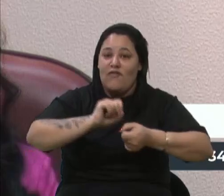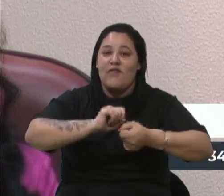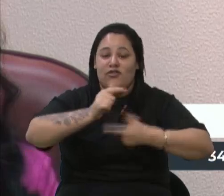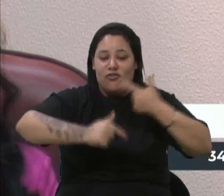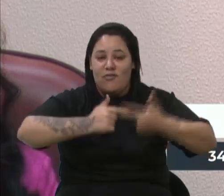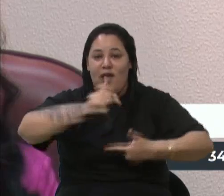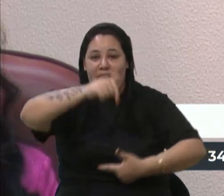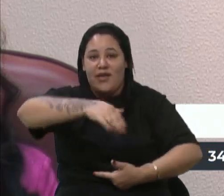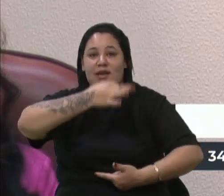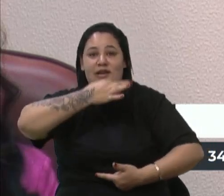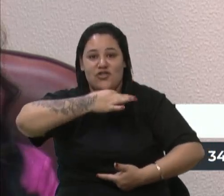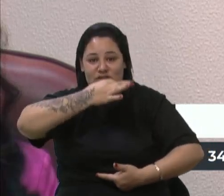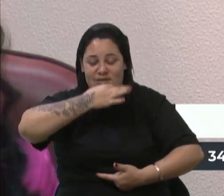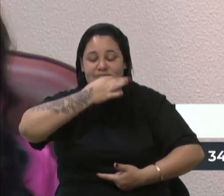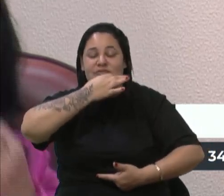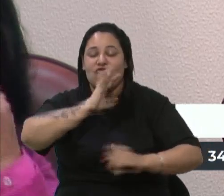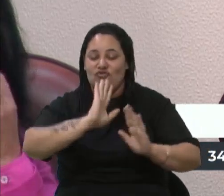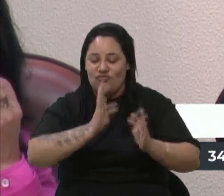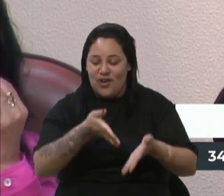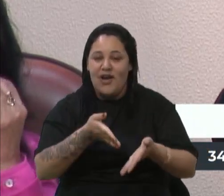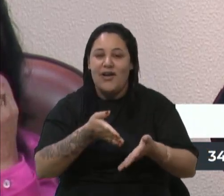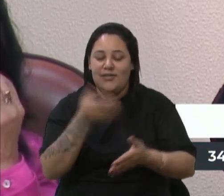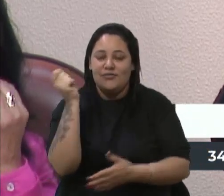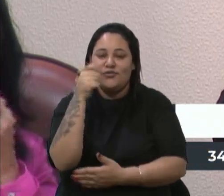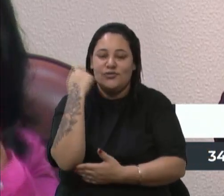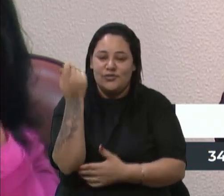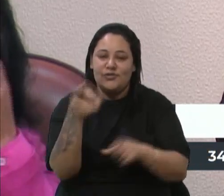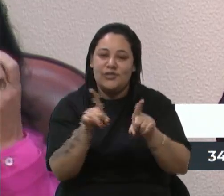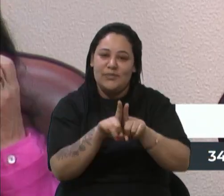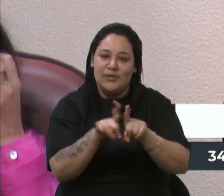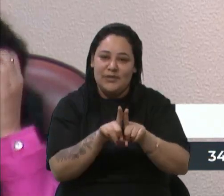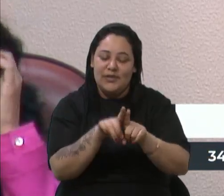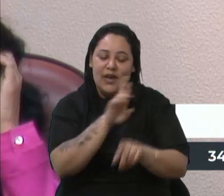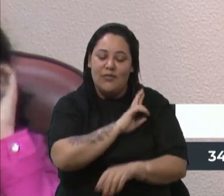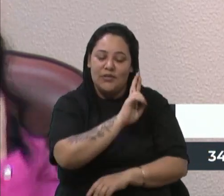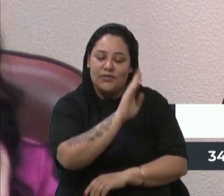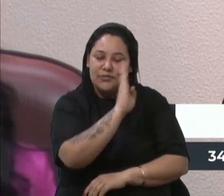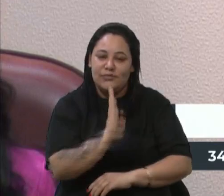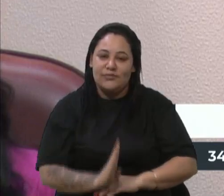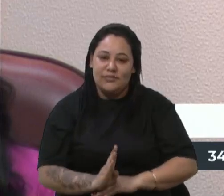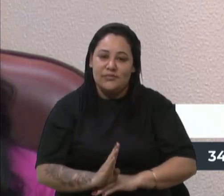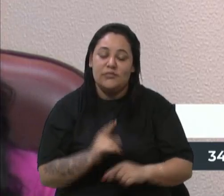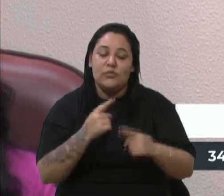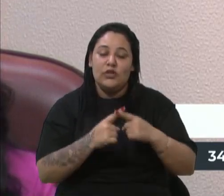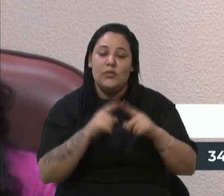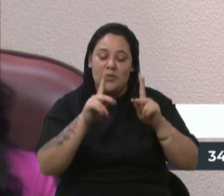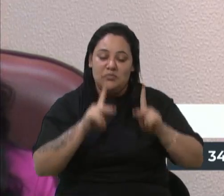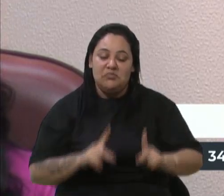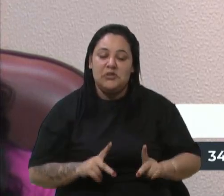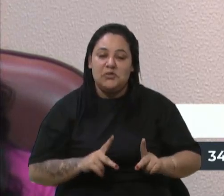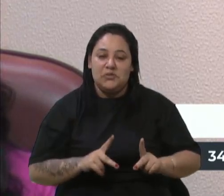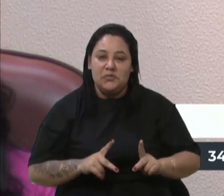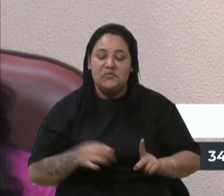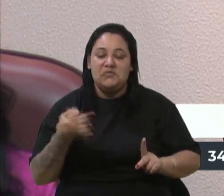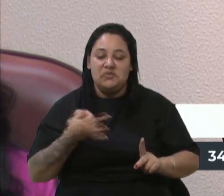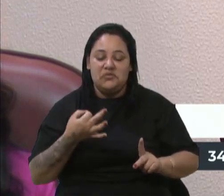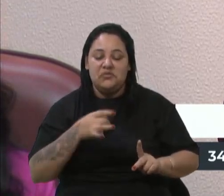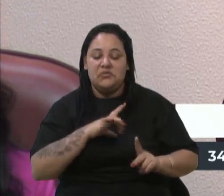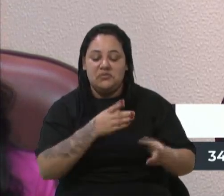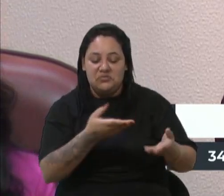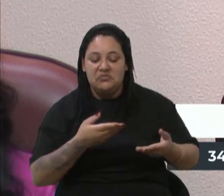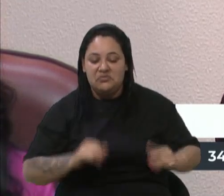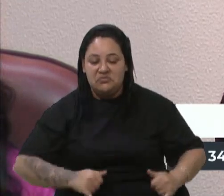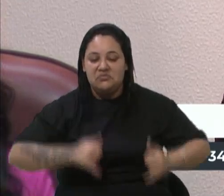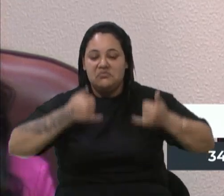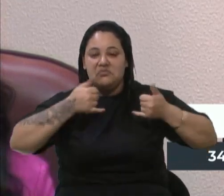já foi por Caxias e pelo Rio Grande do Sul e pelo Brasil né porque é uma pessoa que nos orgulha muito